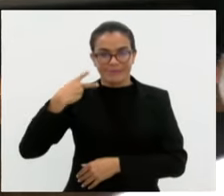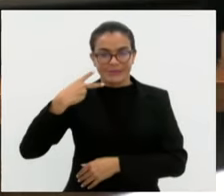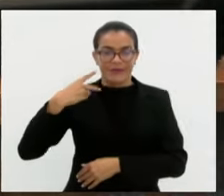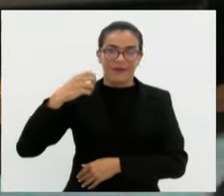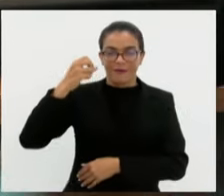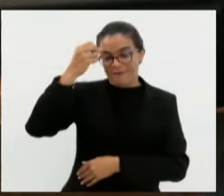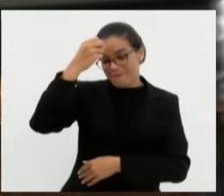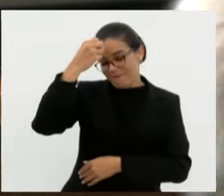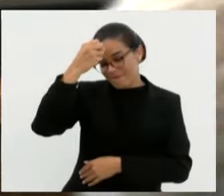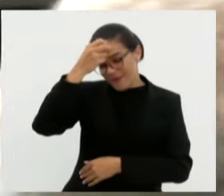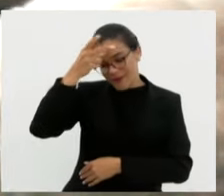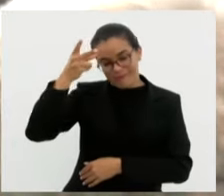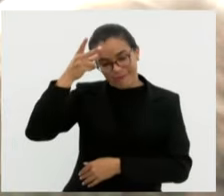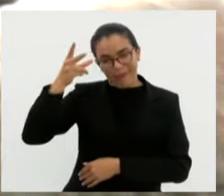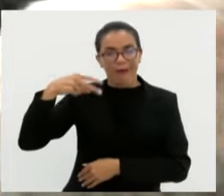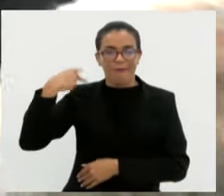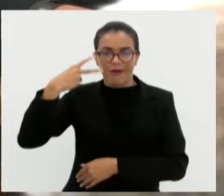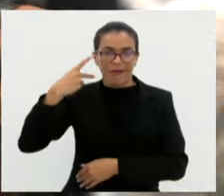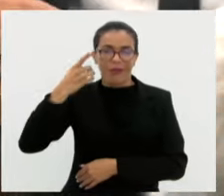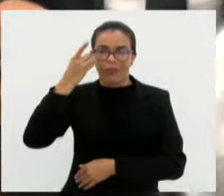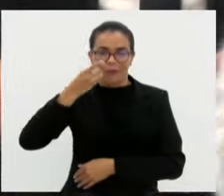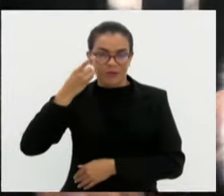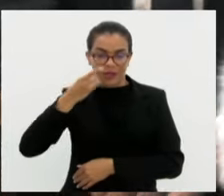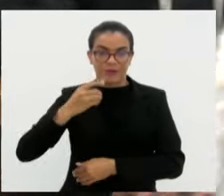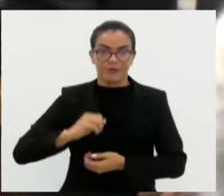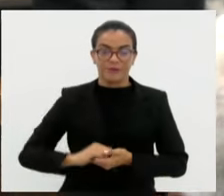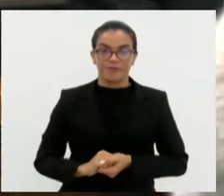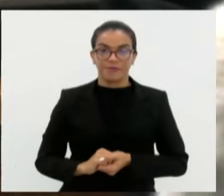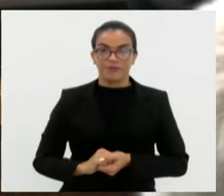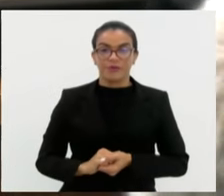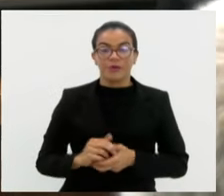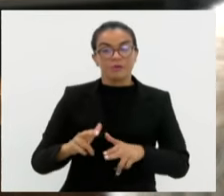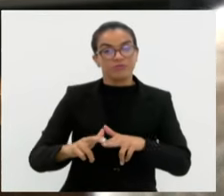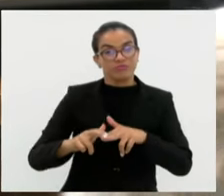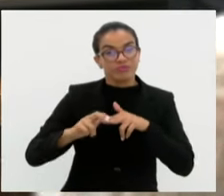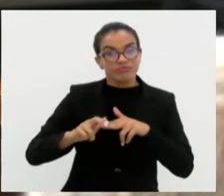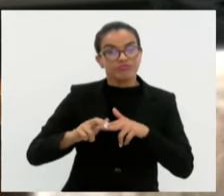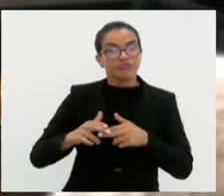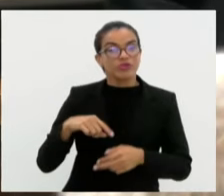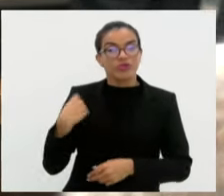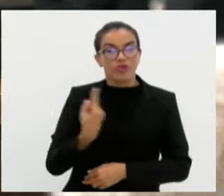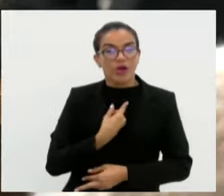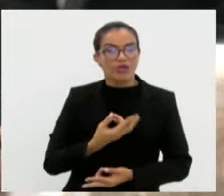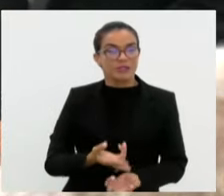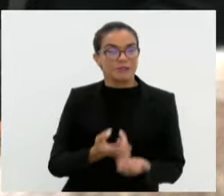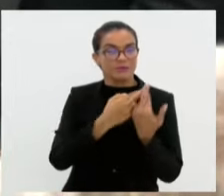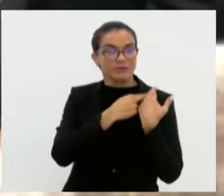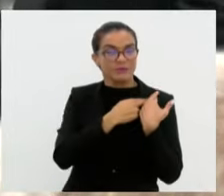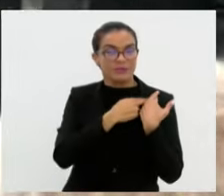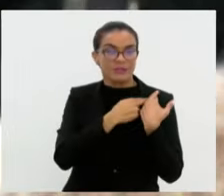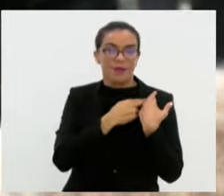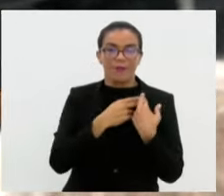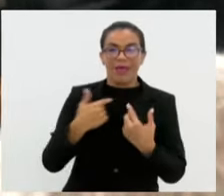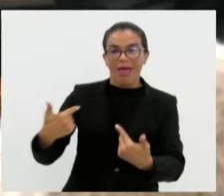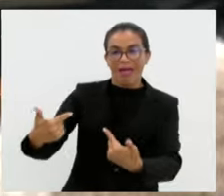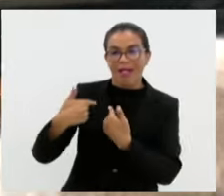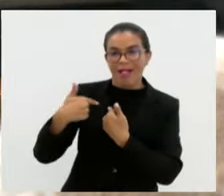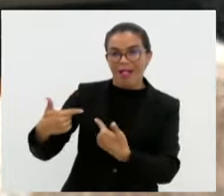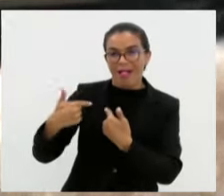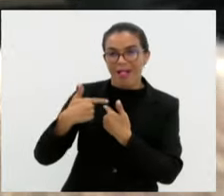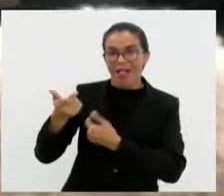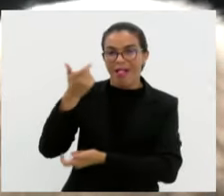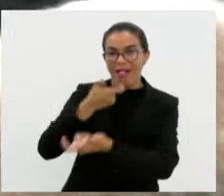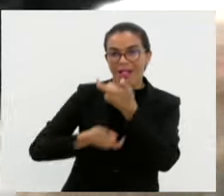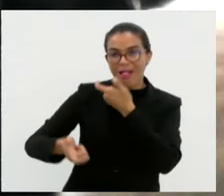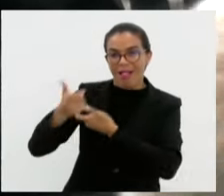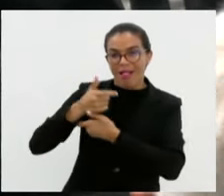de Eduardo Paes e seus aliados atribuírem a nós, opositores, apelidos e adjetivos, assim